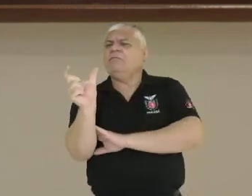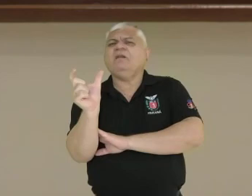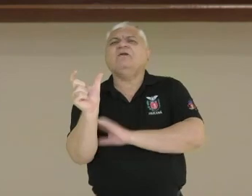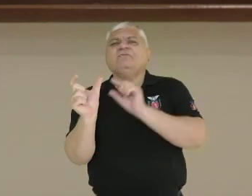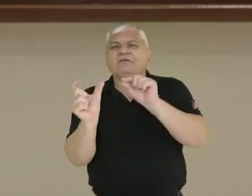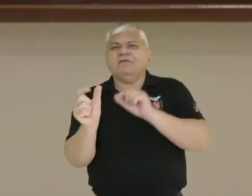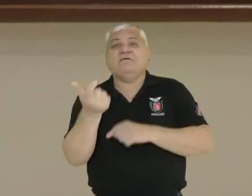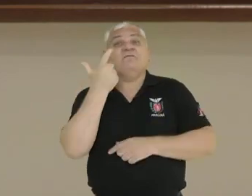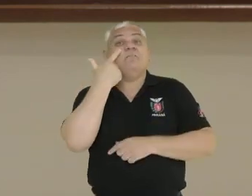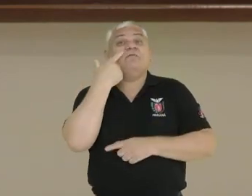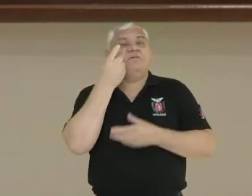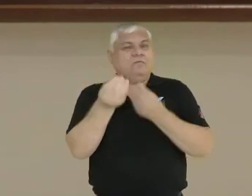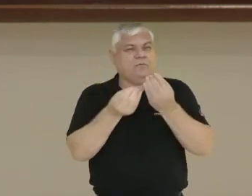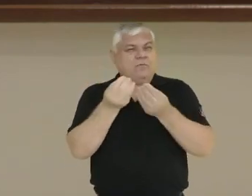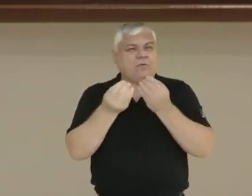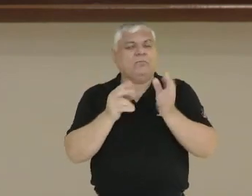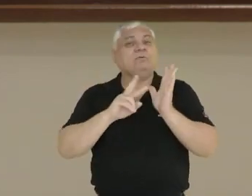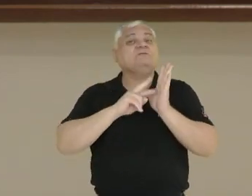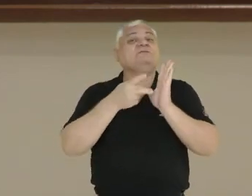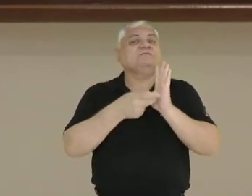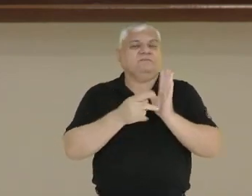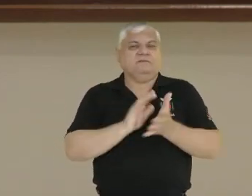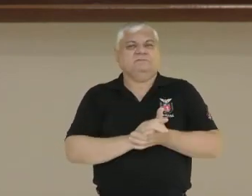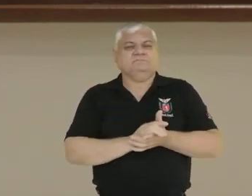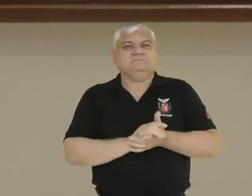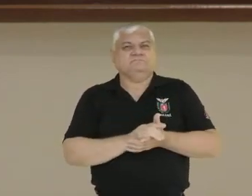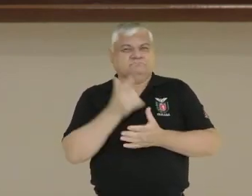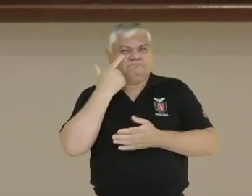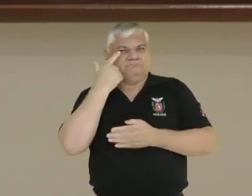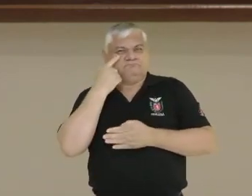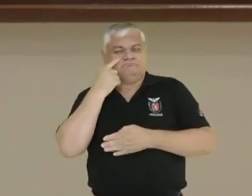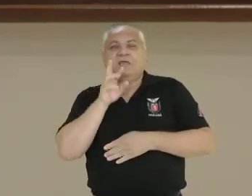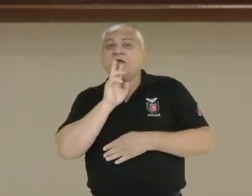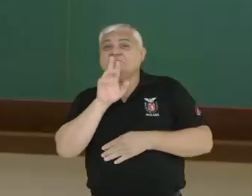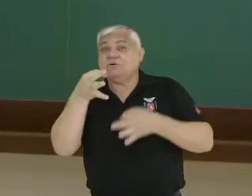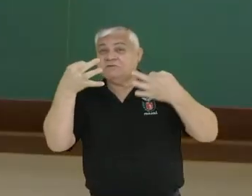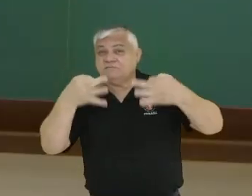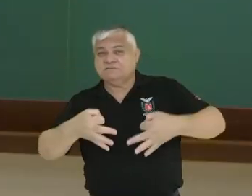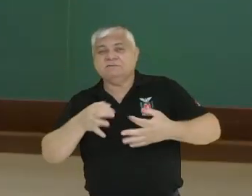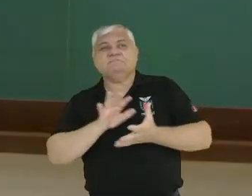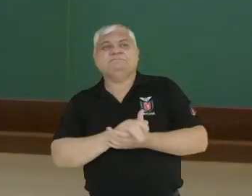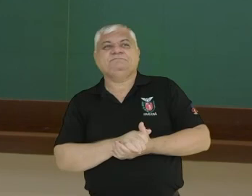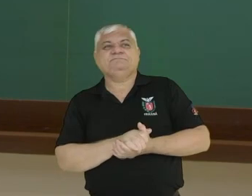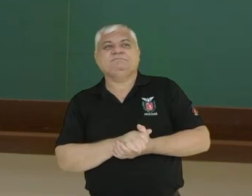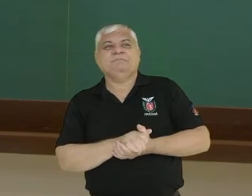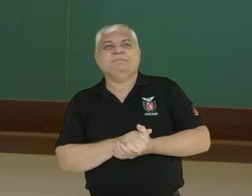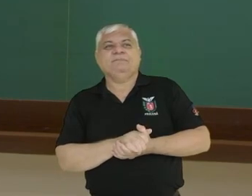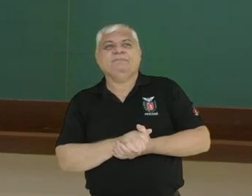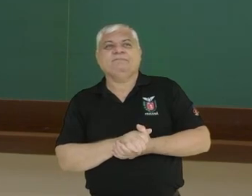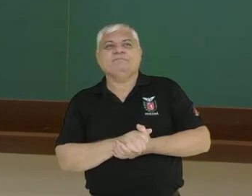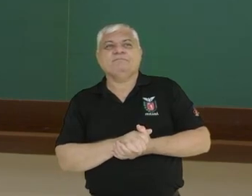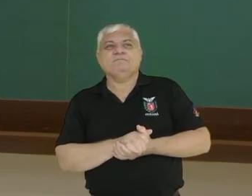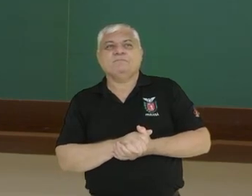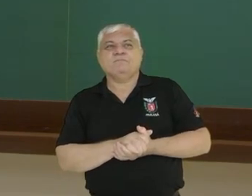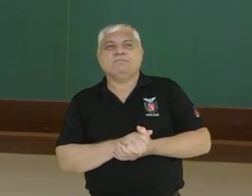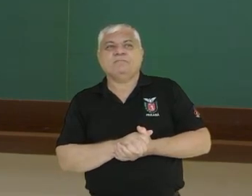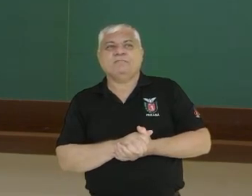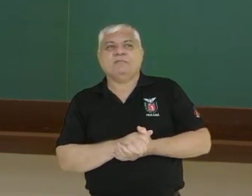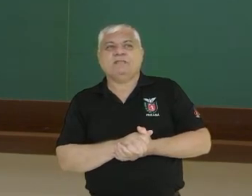corrigir então aqui, ou vamos marcar então a resposta correta. Observe lá. Então, olha